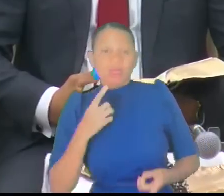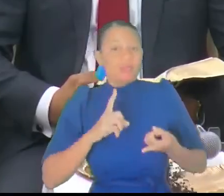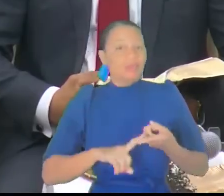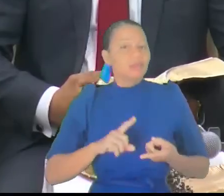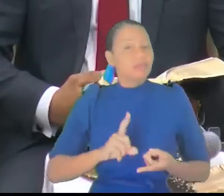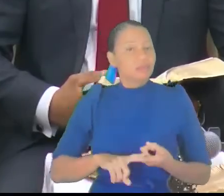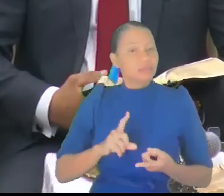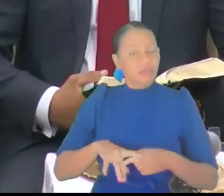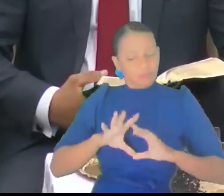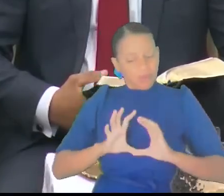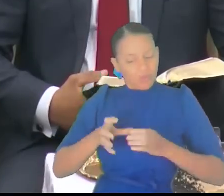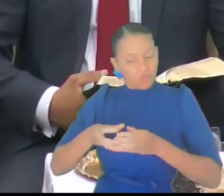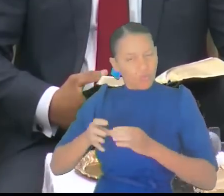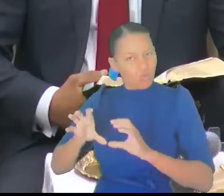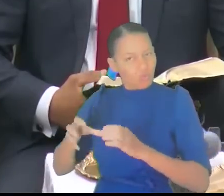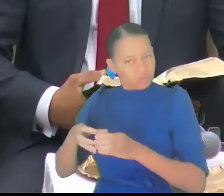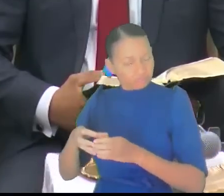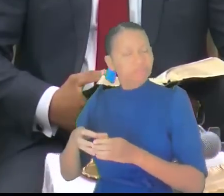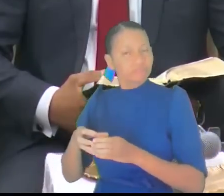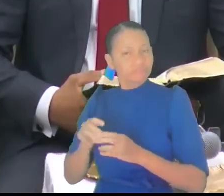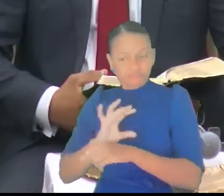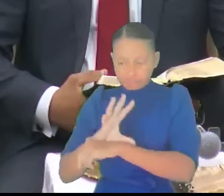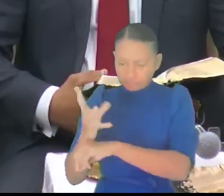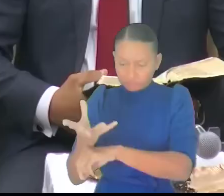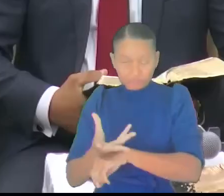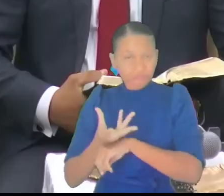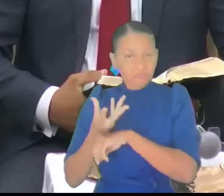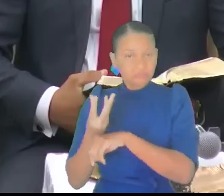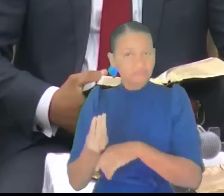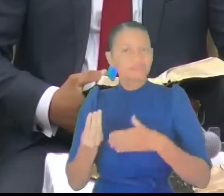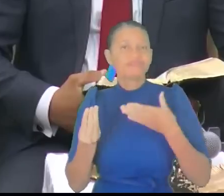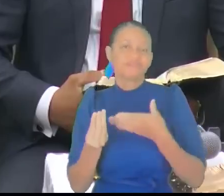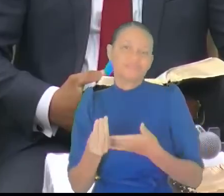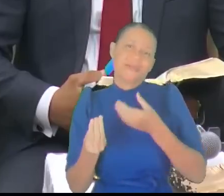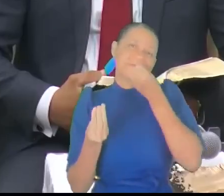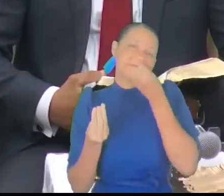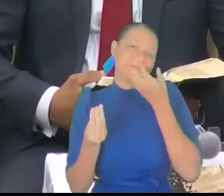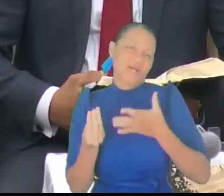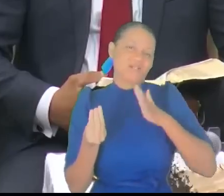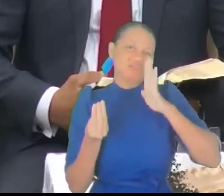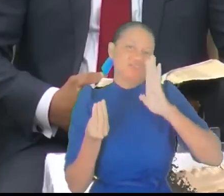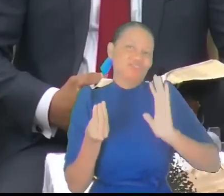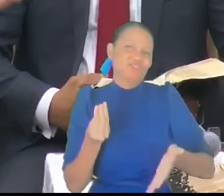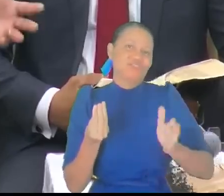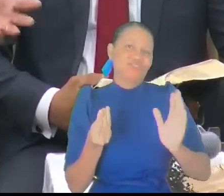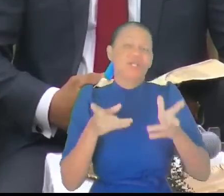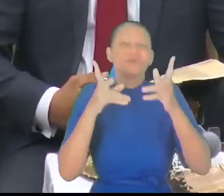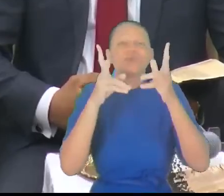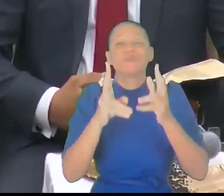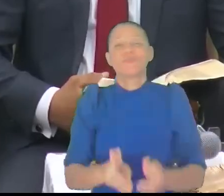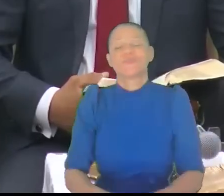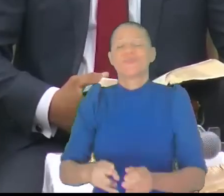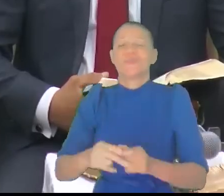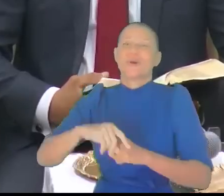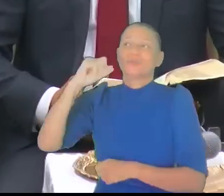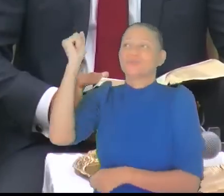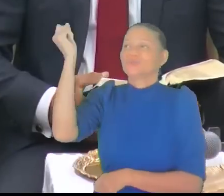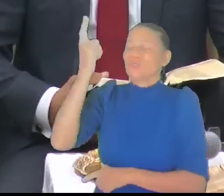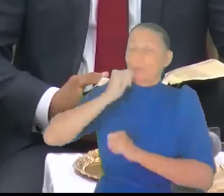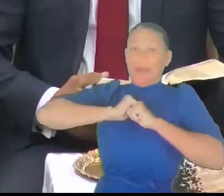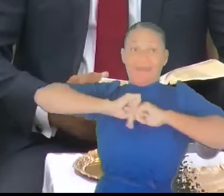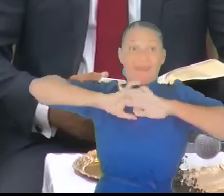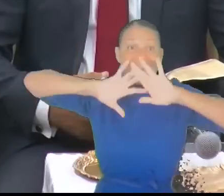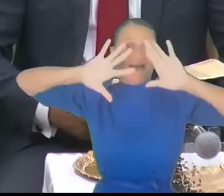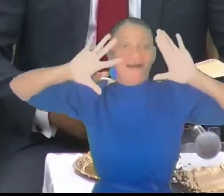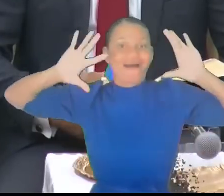sentido coletivo. A igreja, era bom que nós já fôssemos como o sol, mas ainda não é.